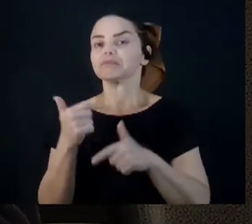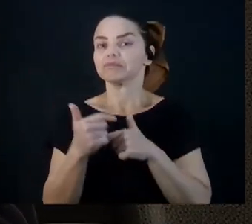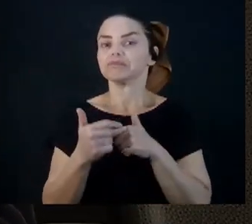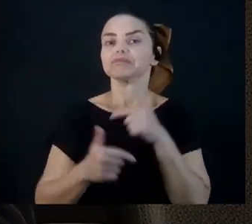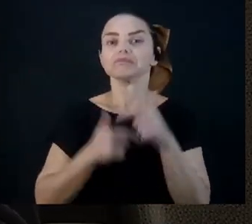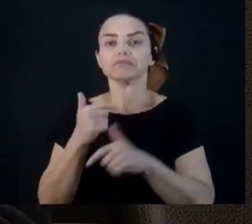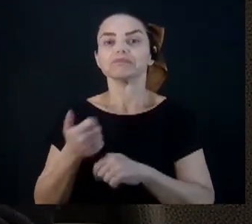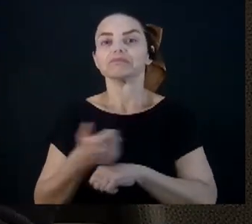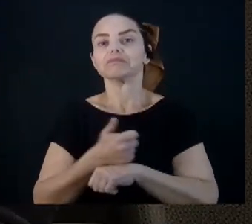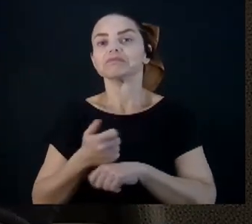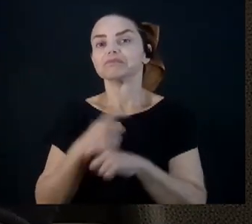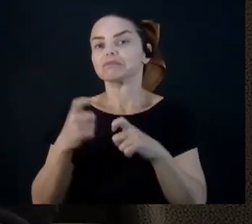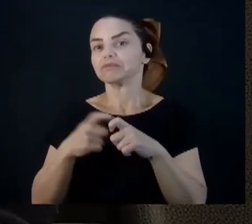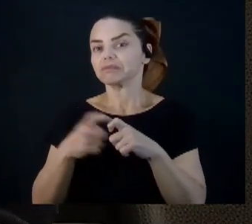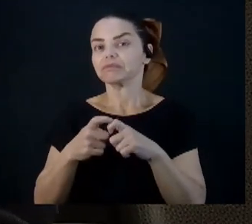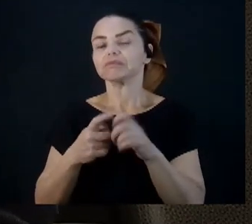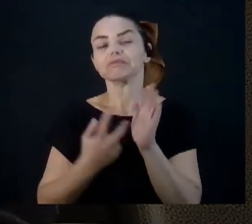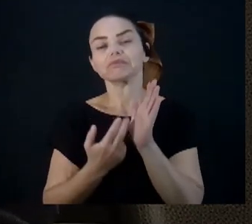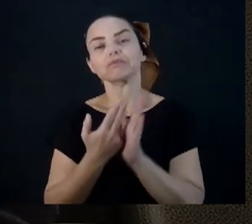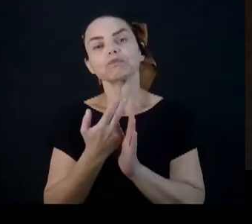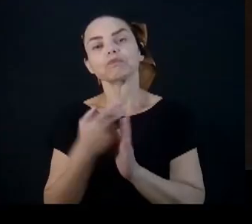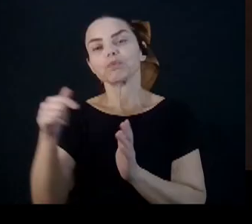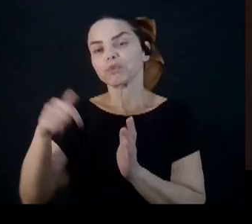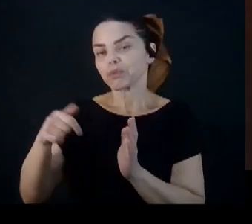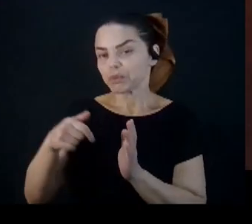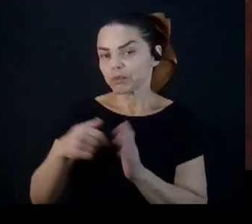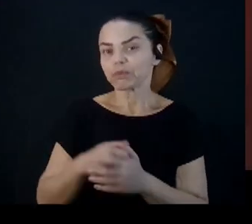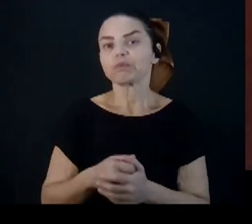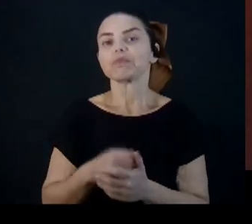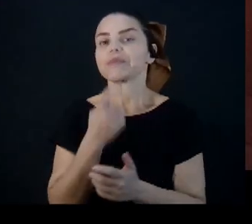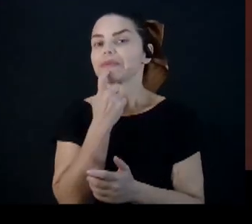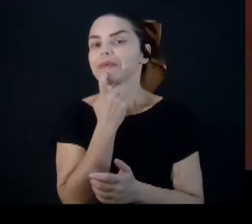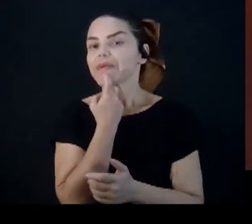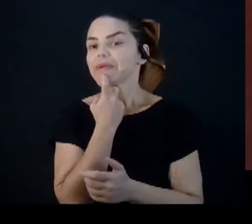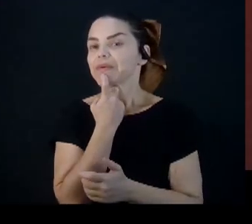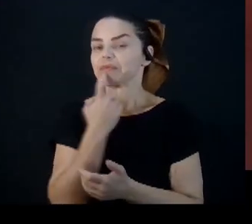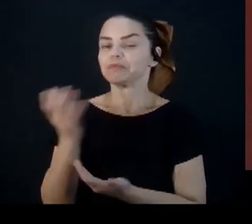médico cirurgião aqui em Campinas.